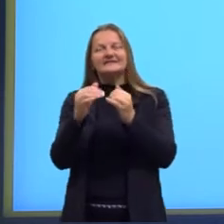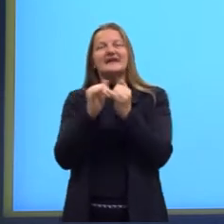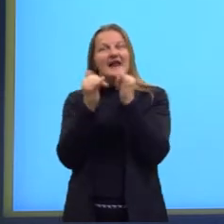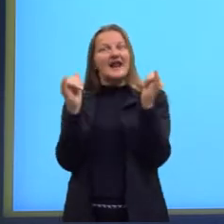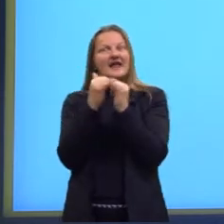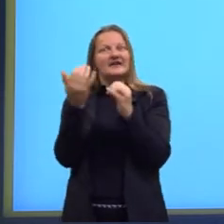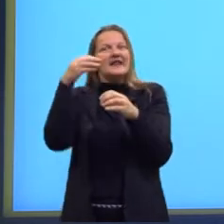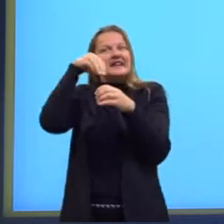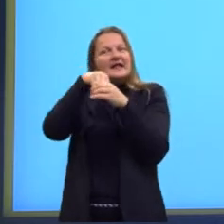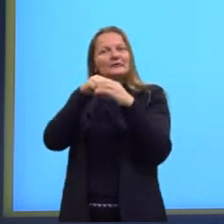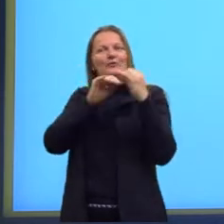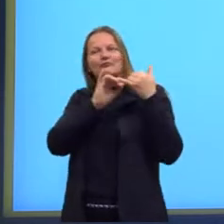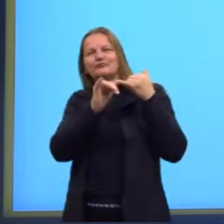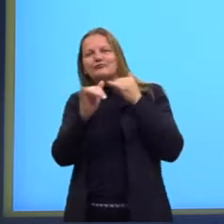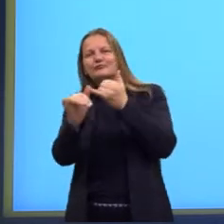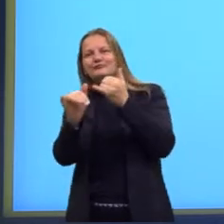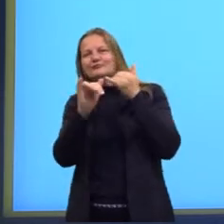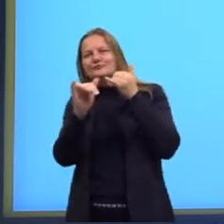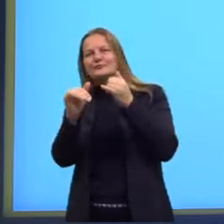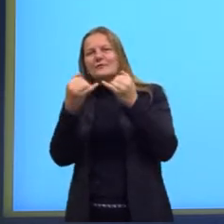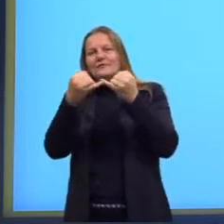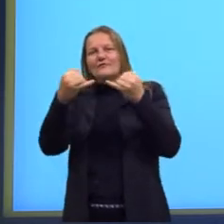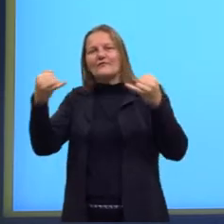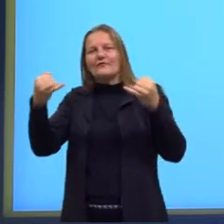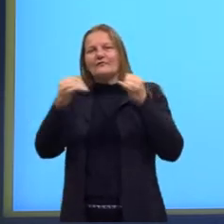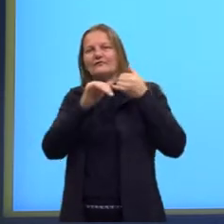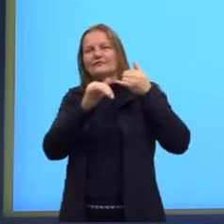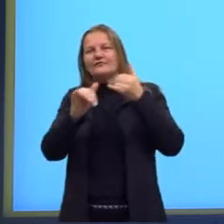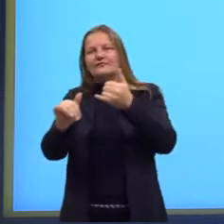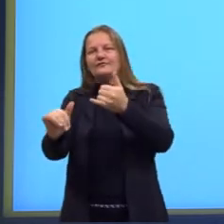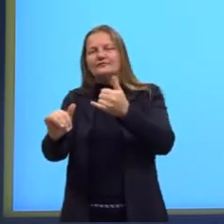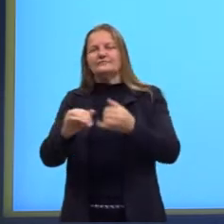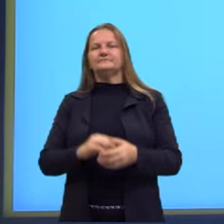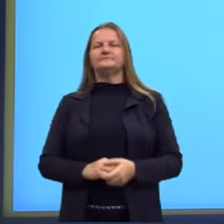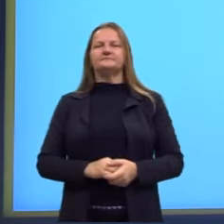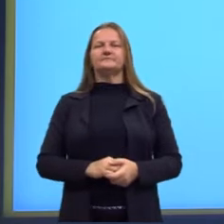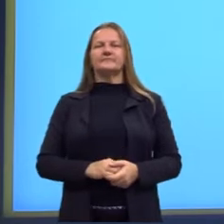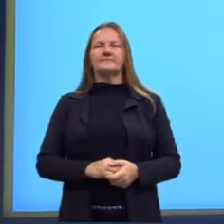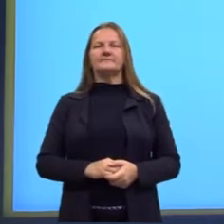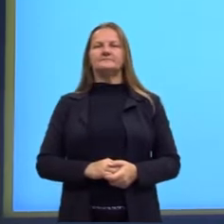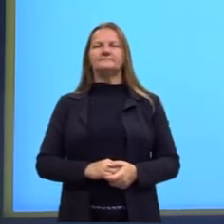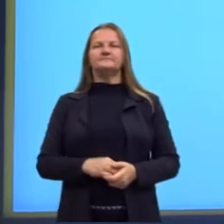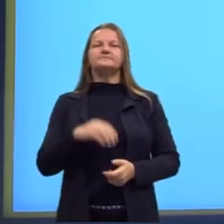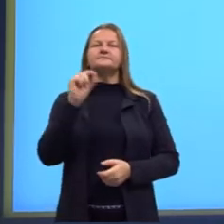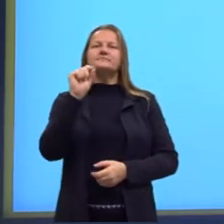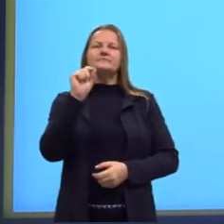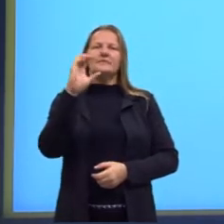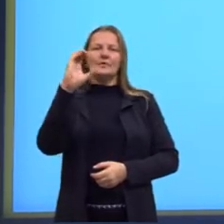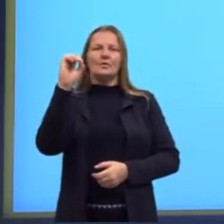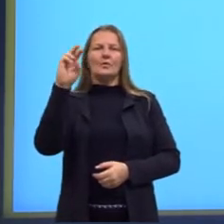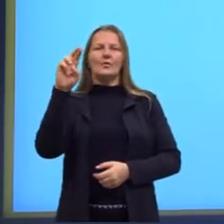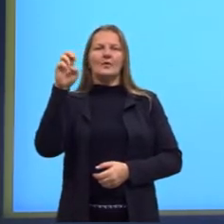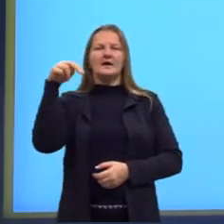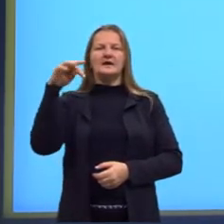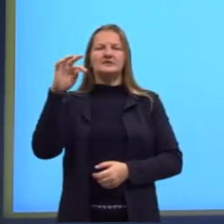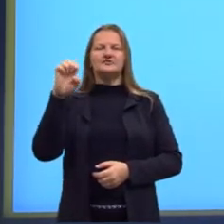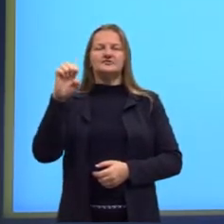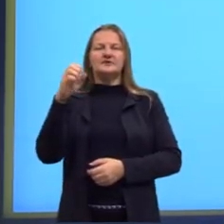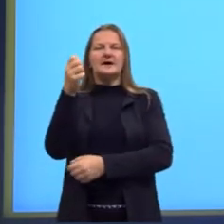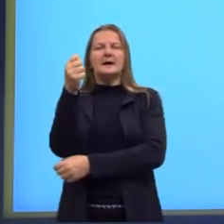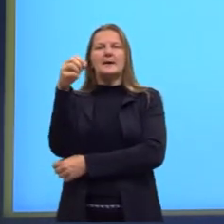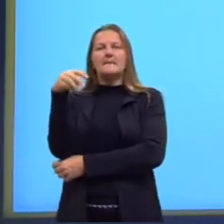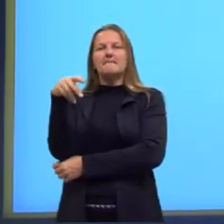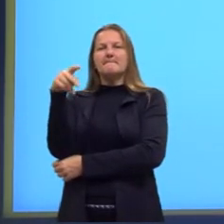eletricidade tá passando vários elétrons tá corrente elétrico então a unidade de medida 1